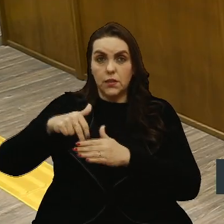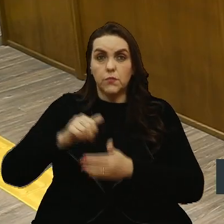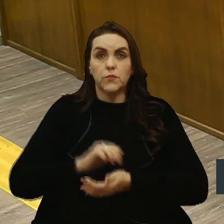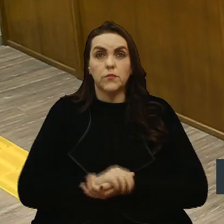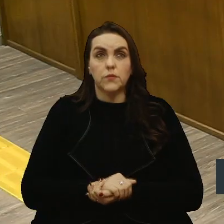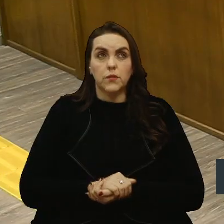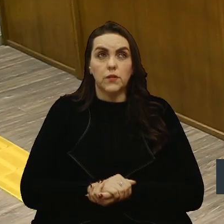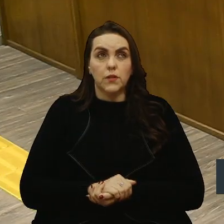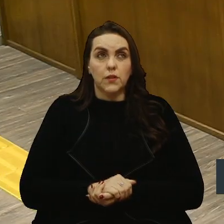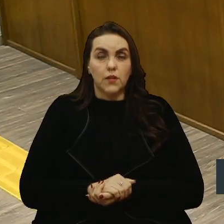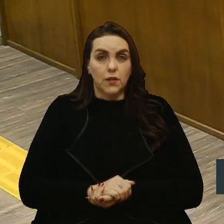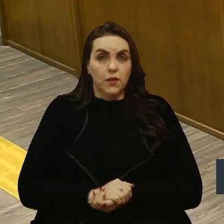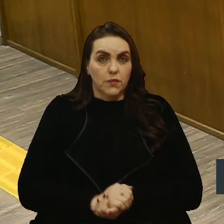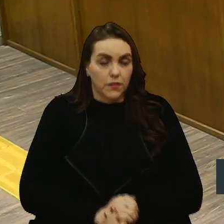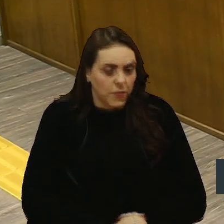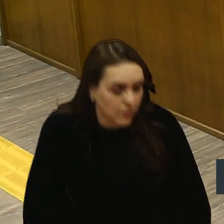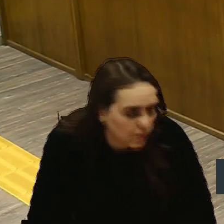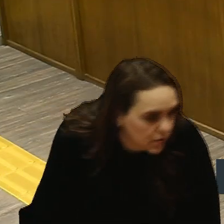10 segundos.